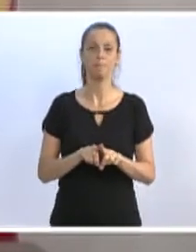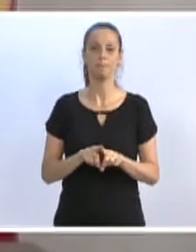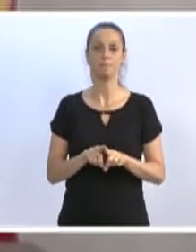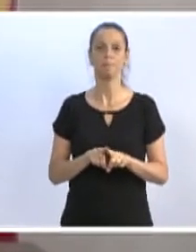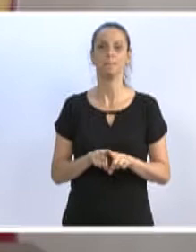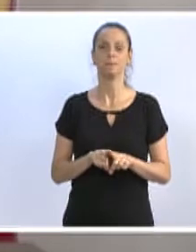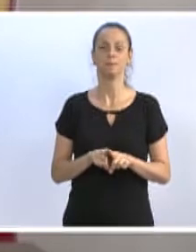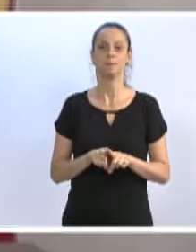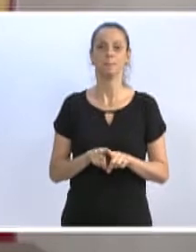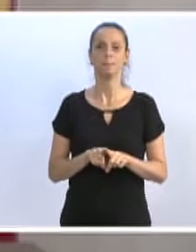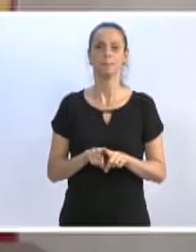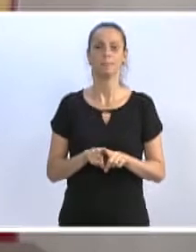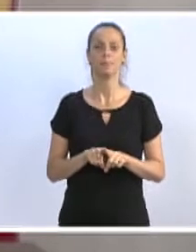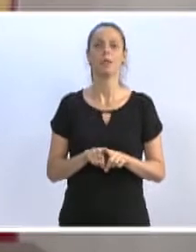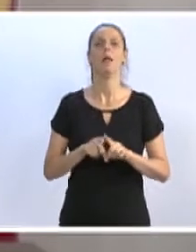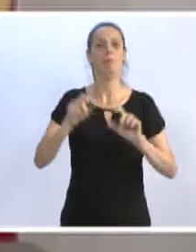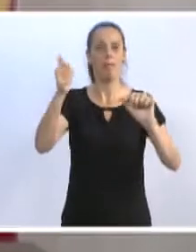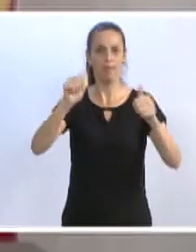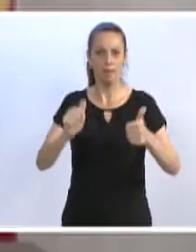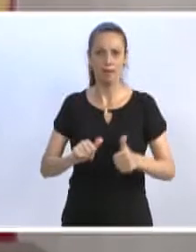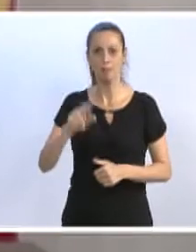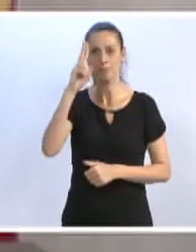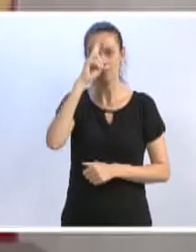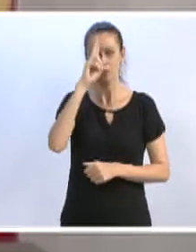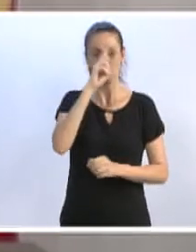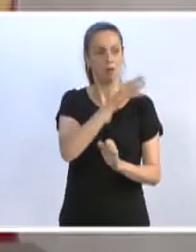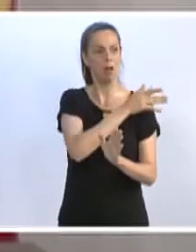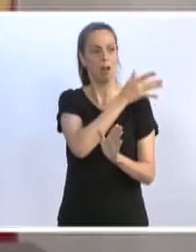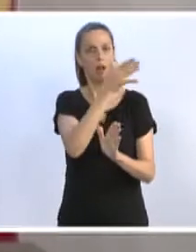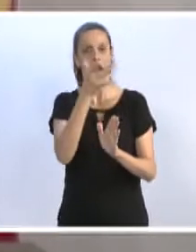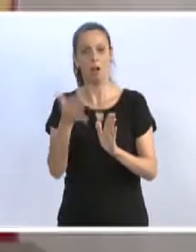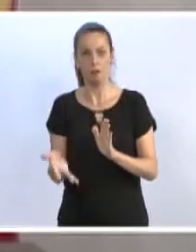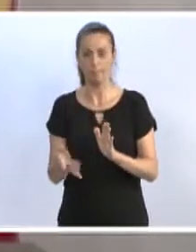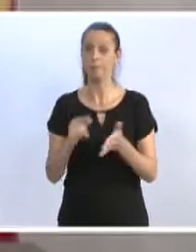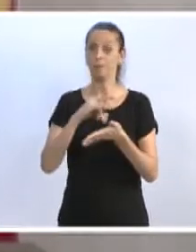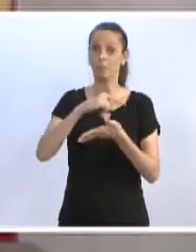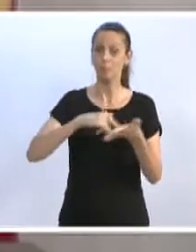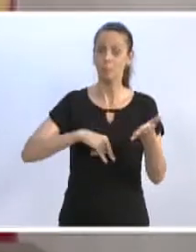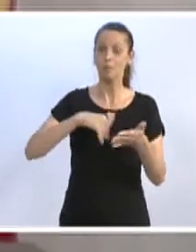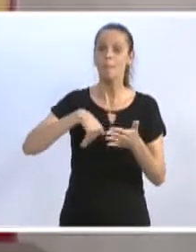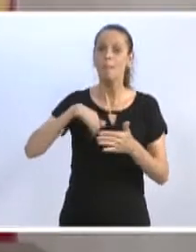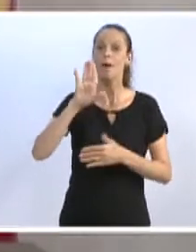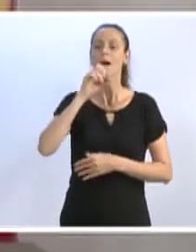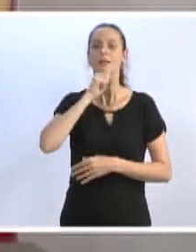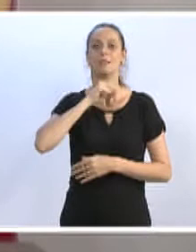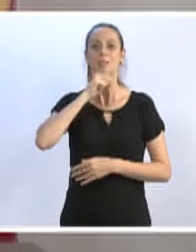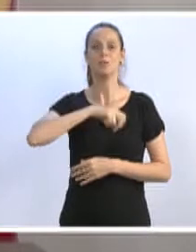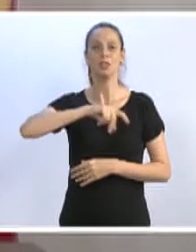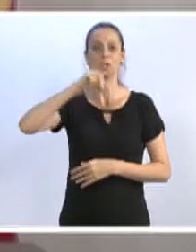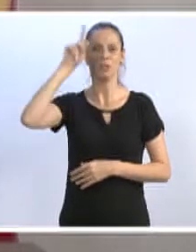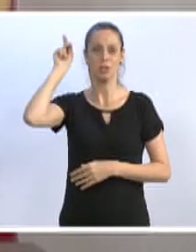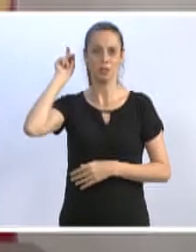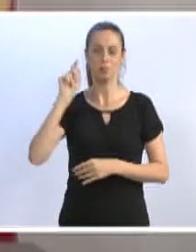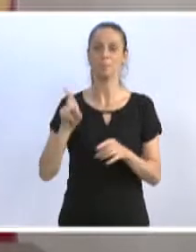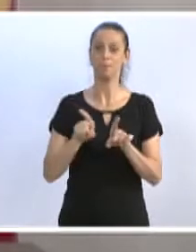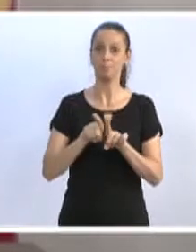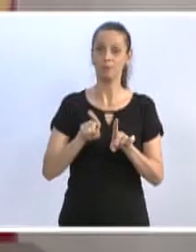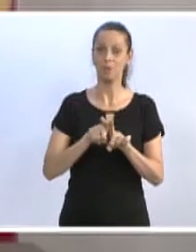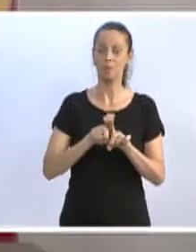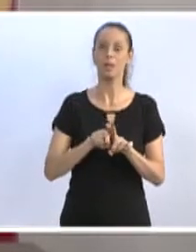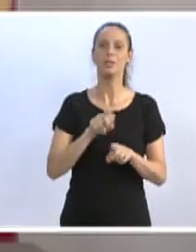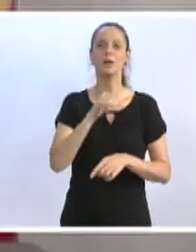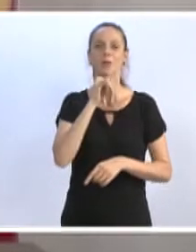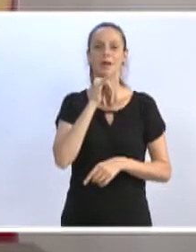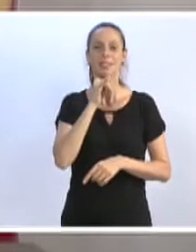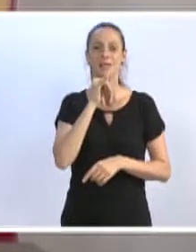ao crivo da análise histórica. Os documentos mais antigos de Qumran, os exemplares do Antigo